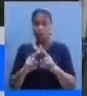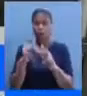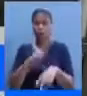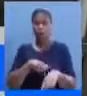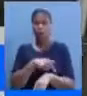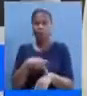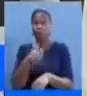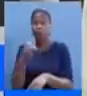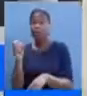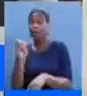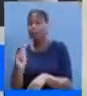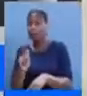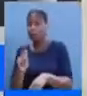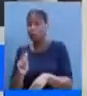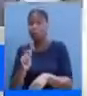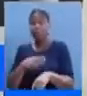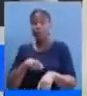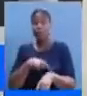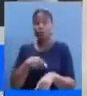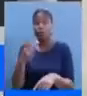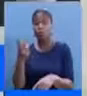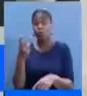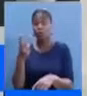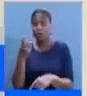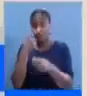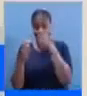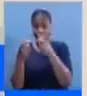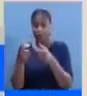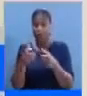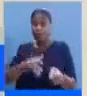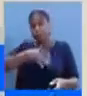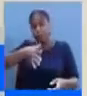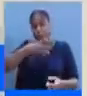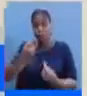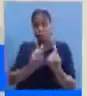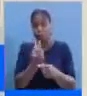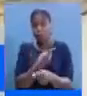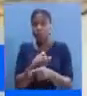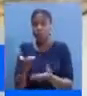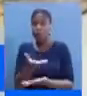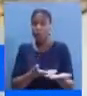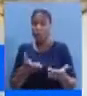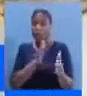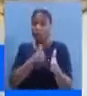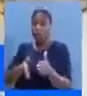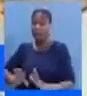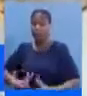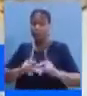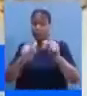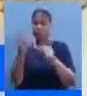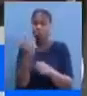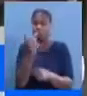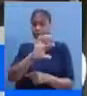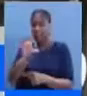cerca de 50 minutos, tempo suficiente para as duas entidades dissertarem sobre alguns aspectos da cooperação e do processo de desenvolvimento dos